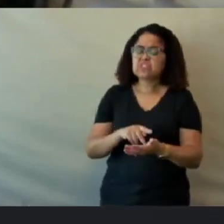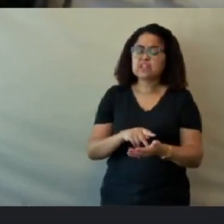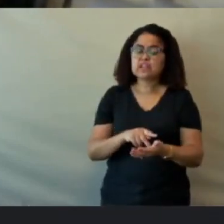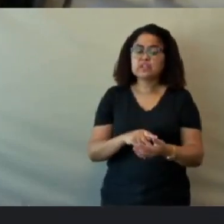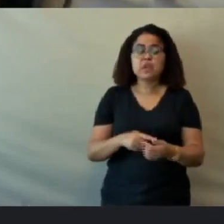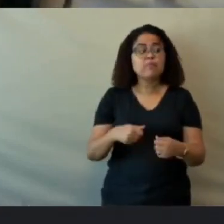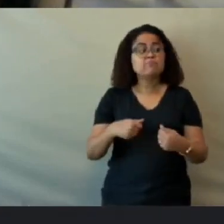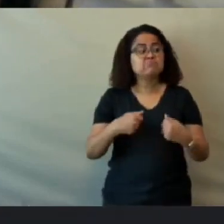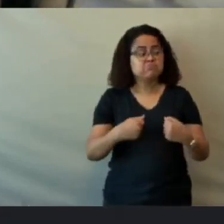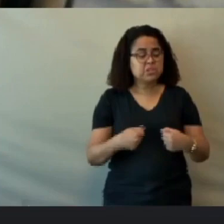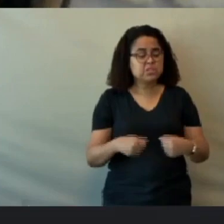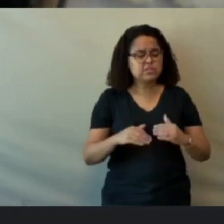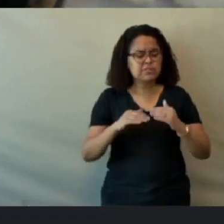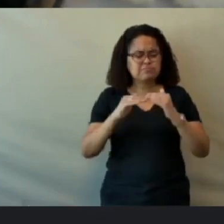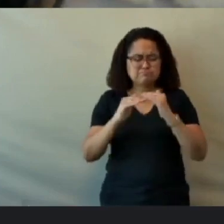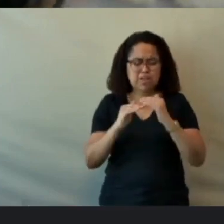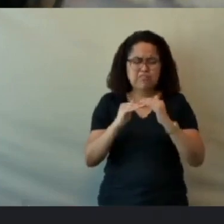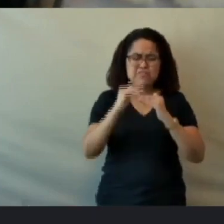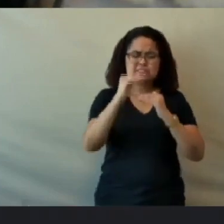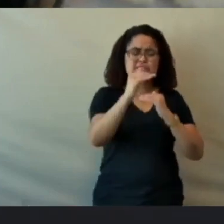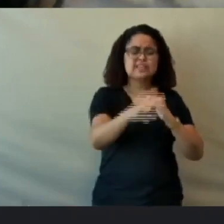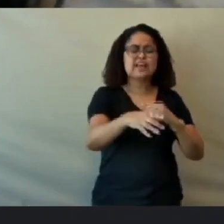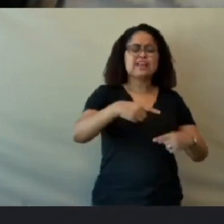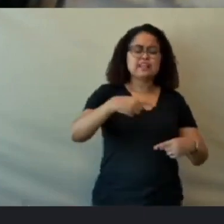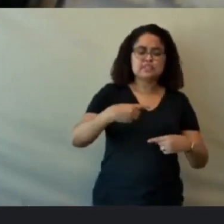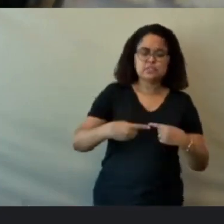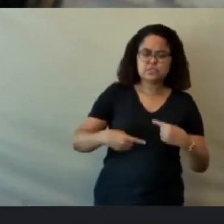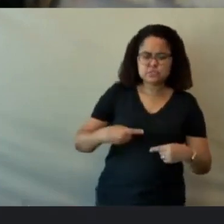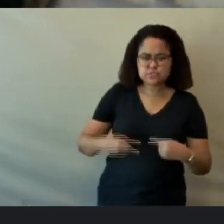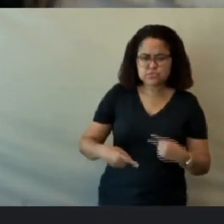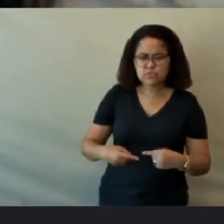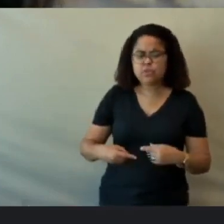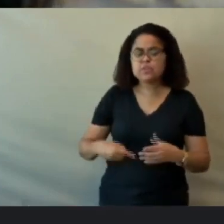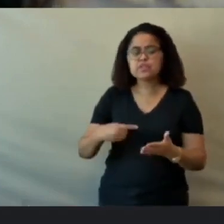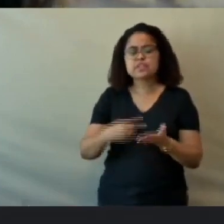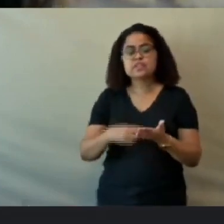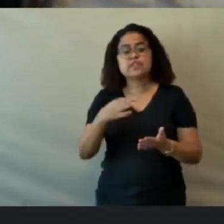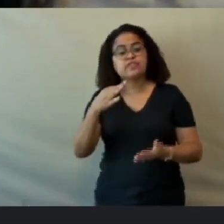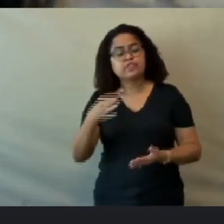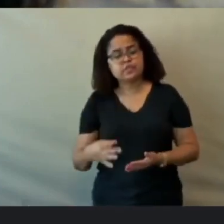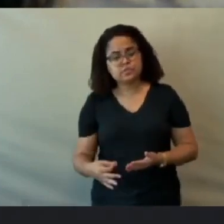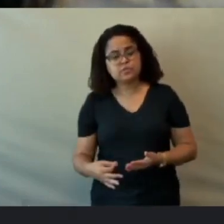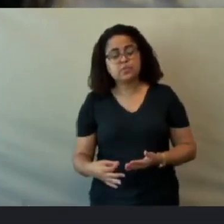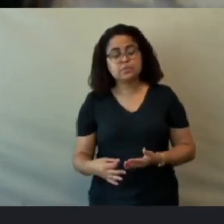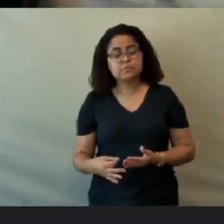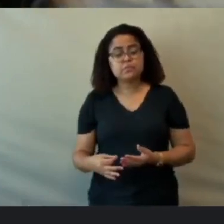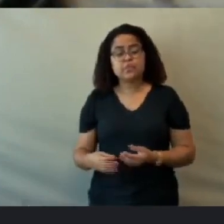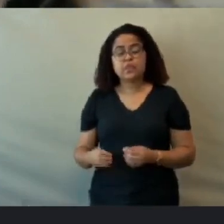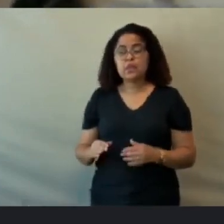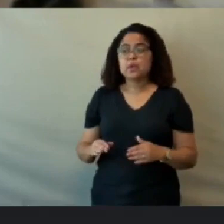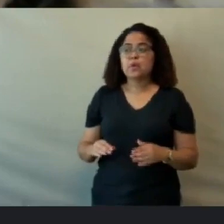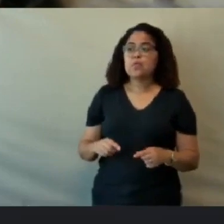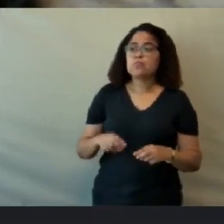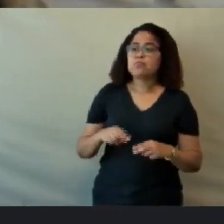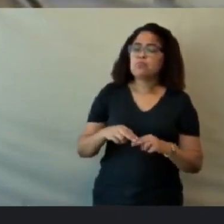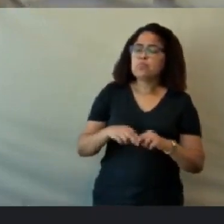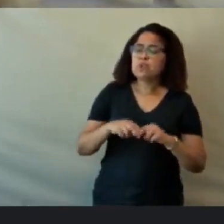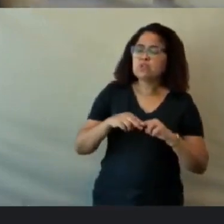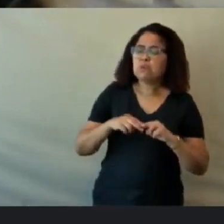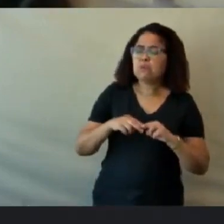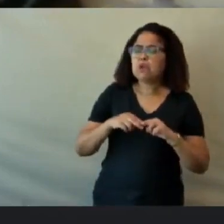nessas discussões e nas definições até para que a gente consiga de alguma forma